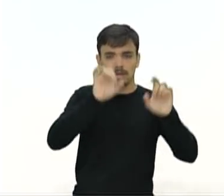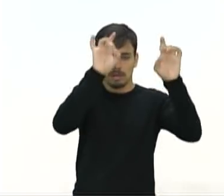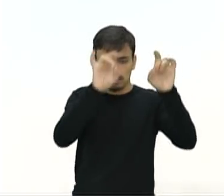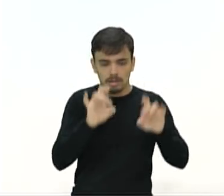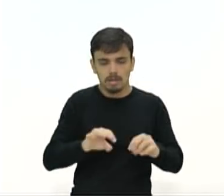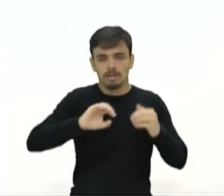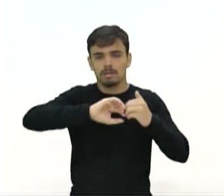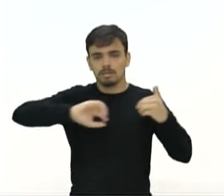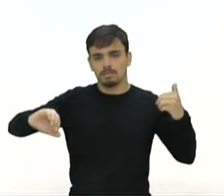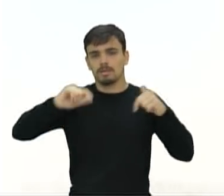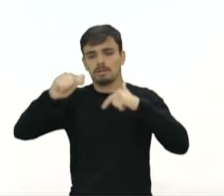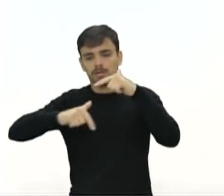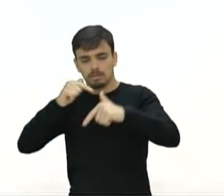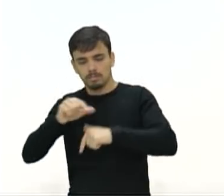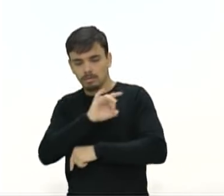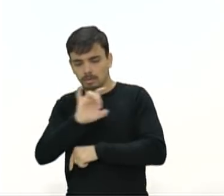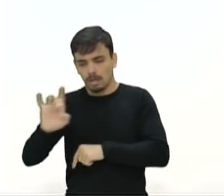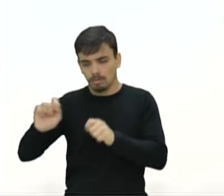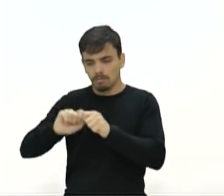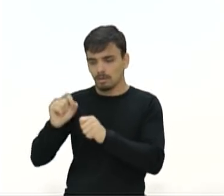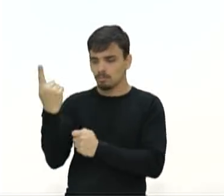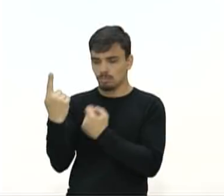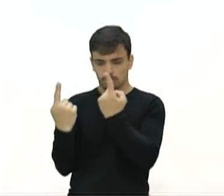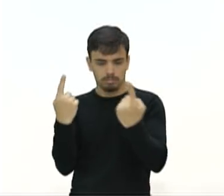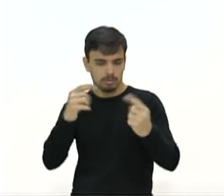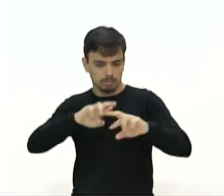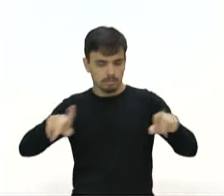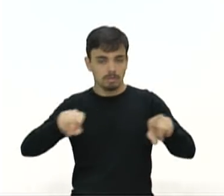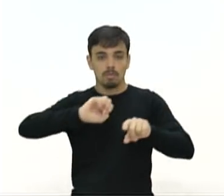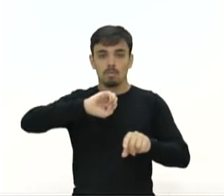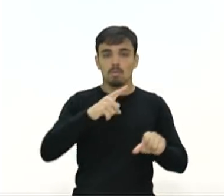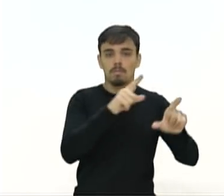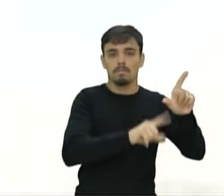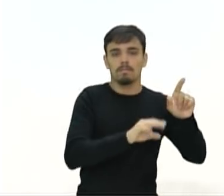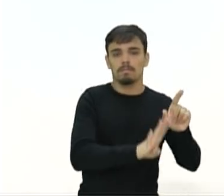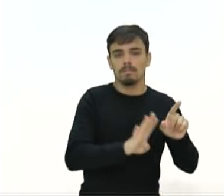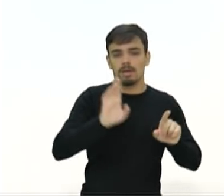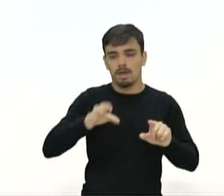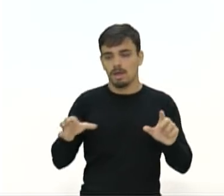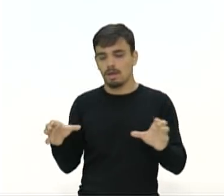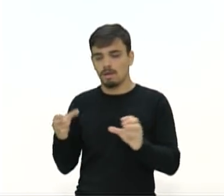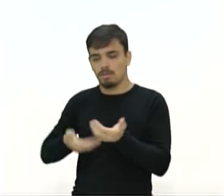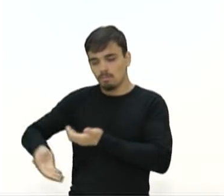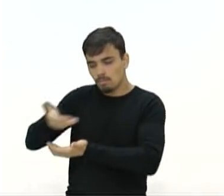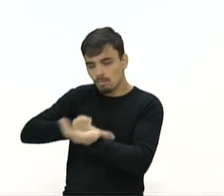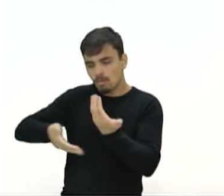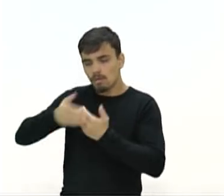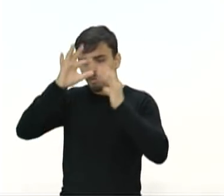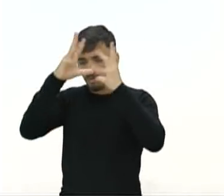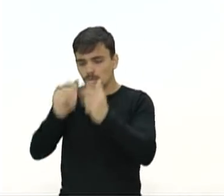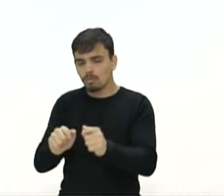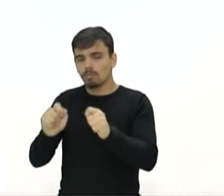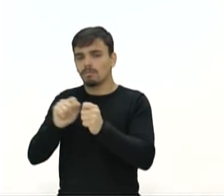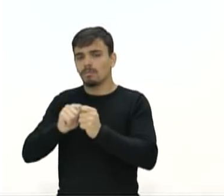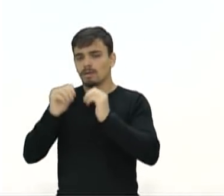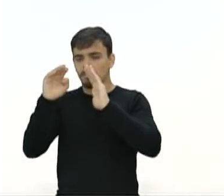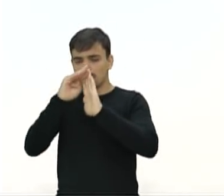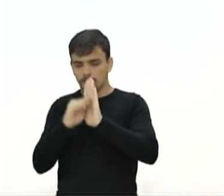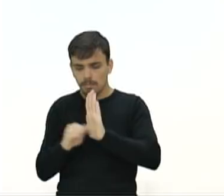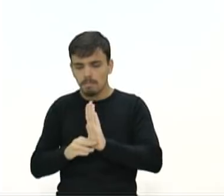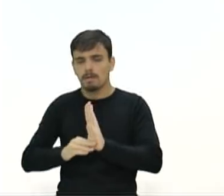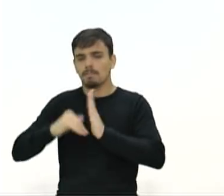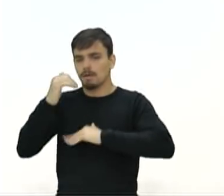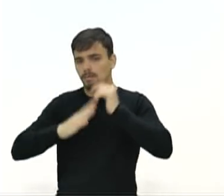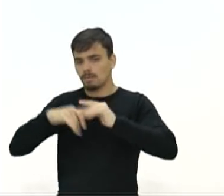é, separado por profissões e cada um faz uma função. Ou B. É compartilhado, todos fazem todas as etapas da produção do que é necessário